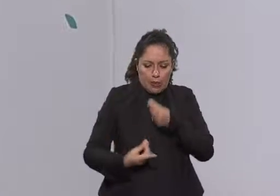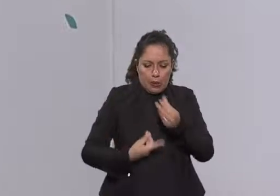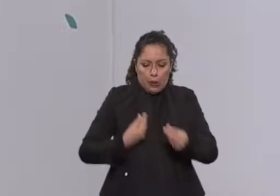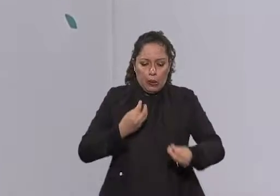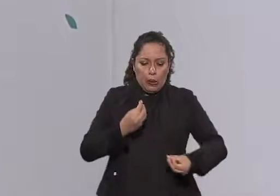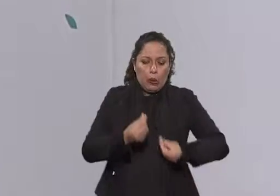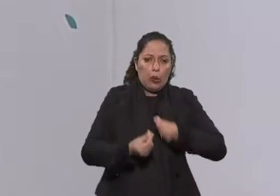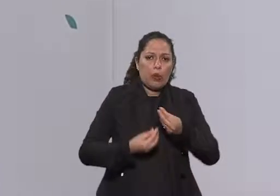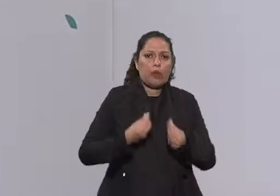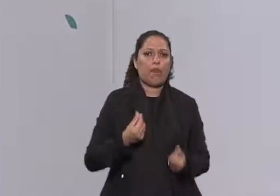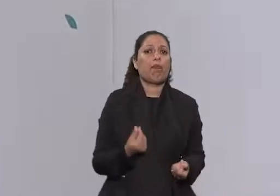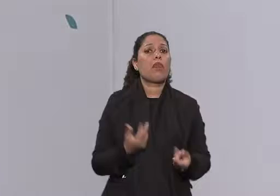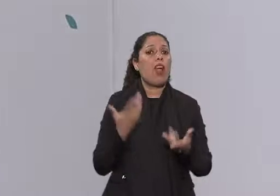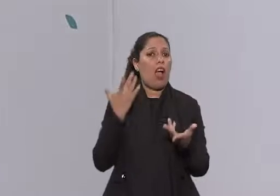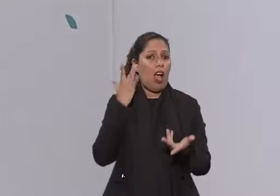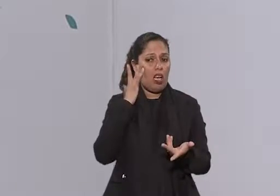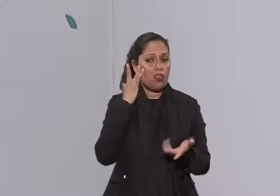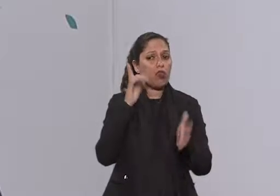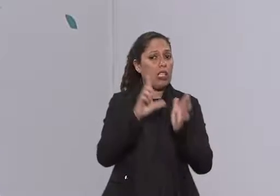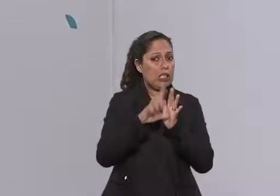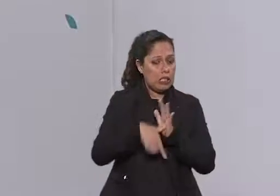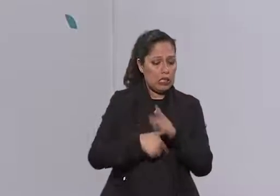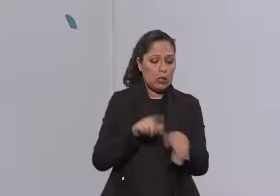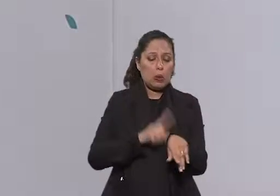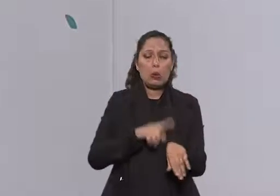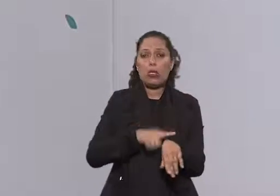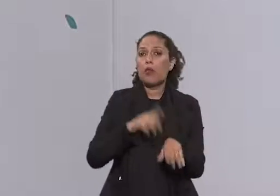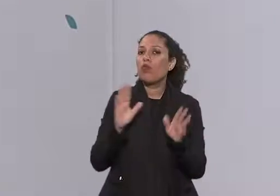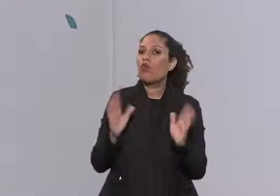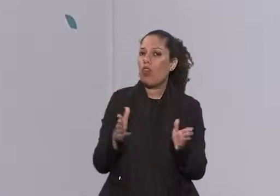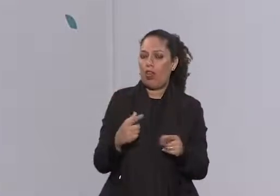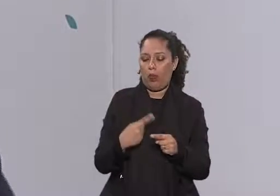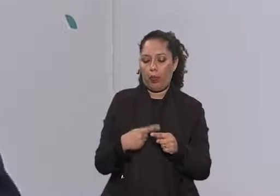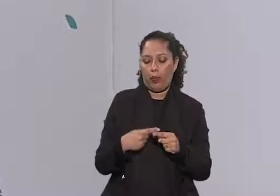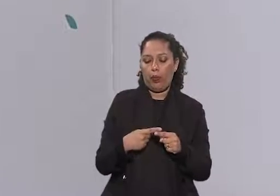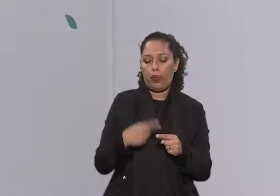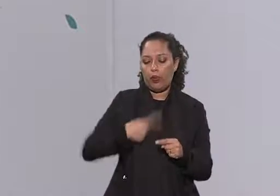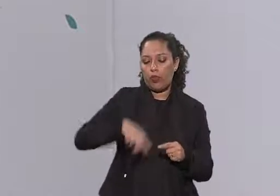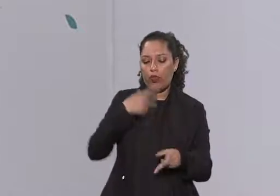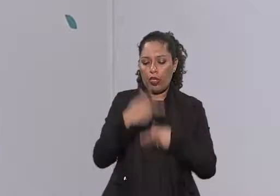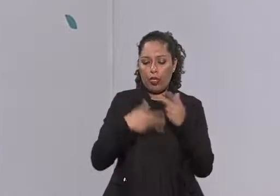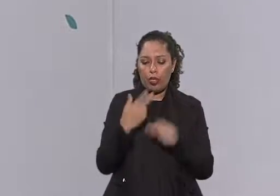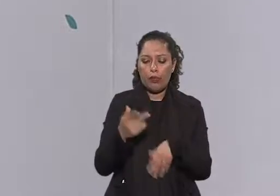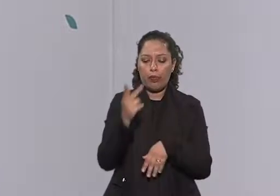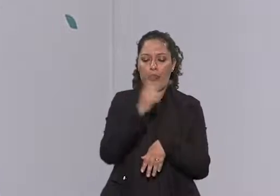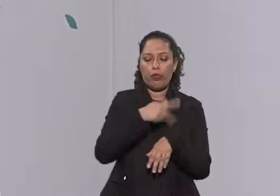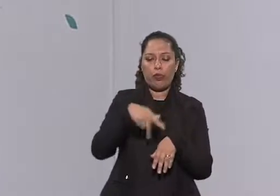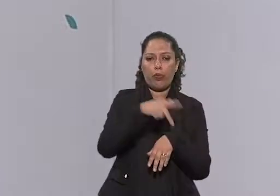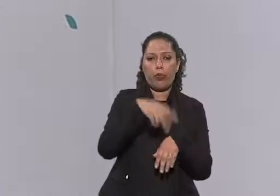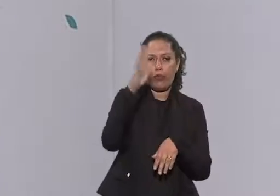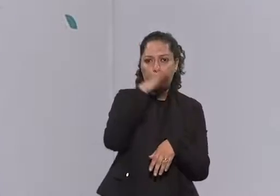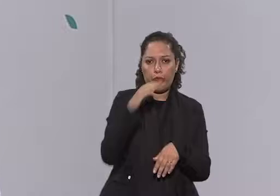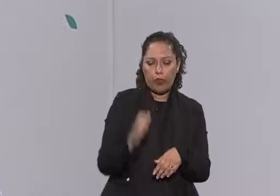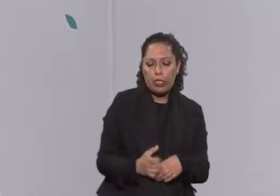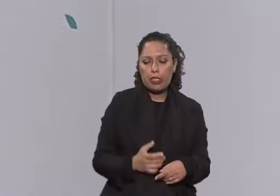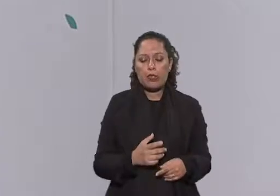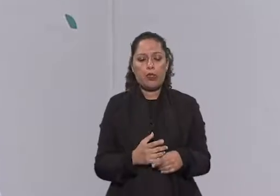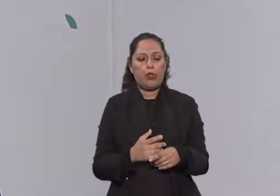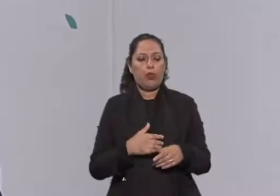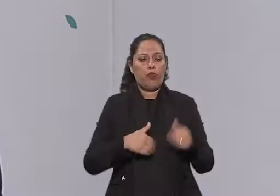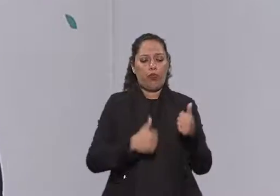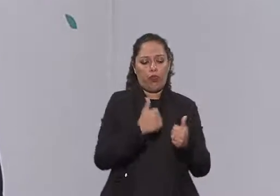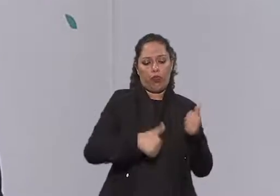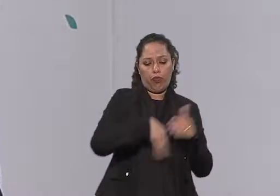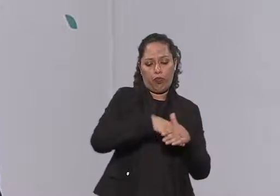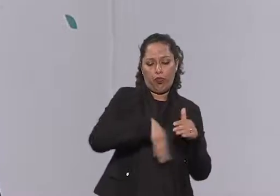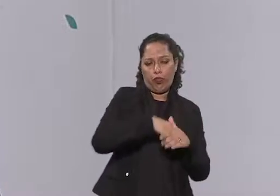sobre esse tema e eu acho que já passou da hora de ter este porque a gente fala muito no brasil de modo geral do esporte de alto rendimento ele fala sempre